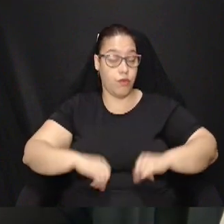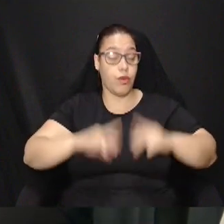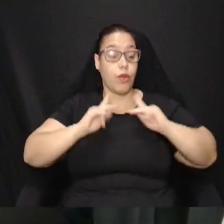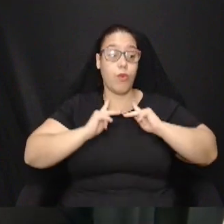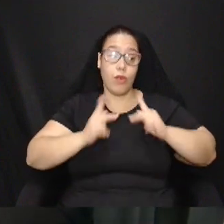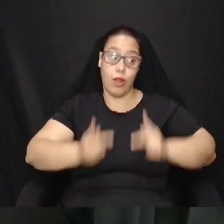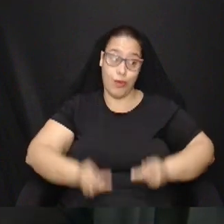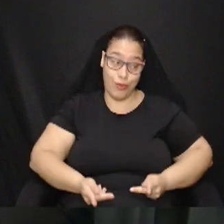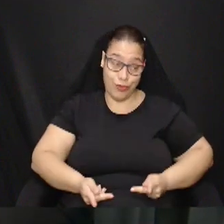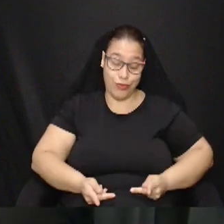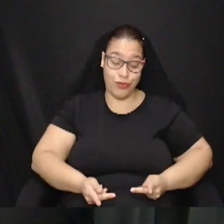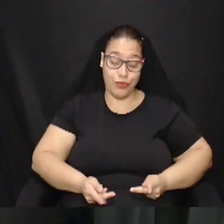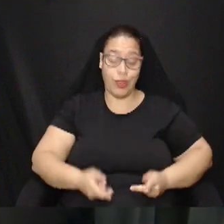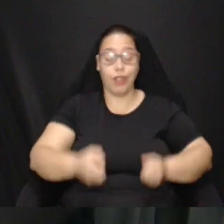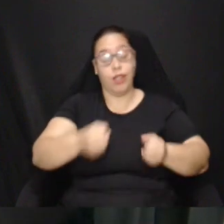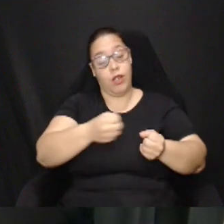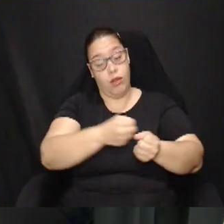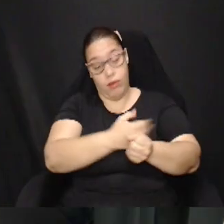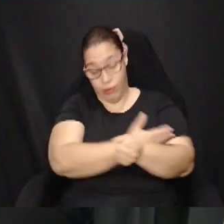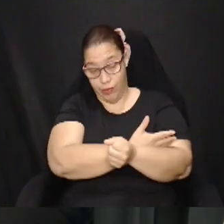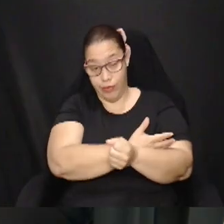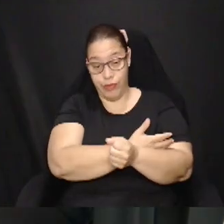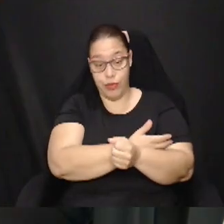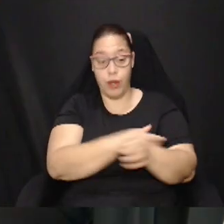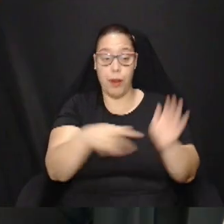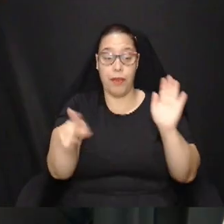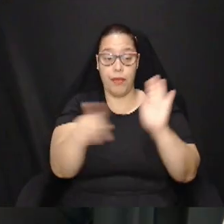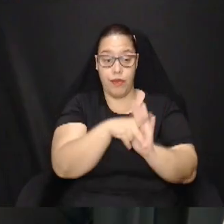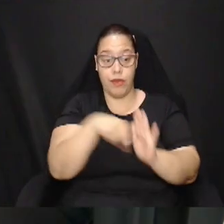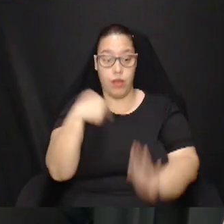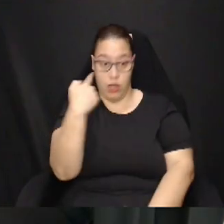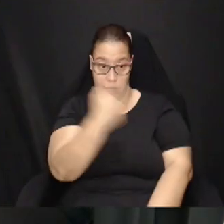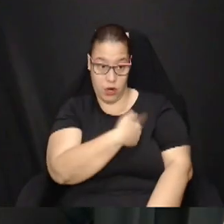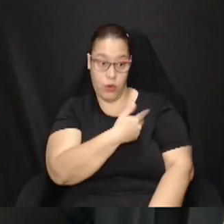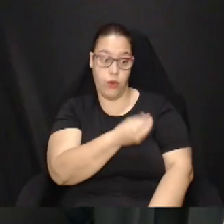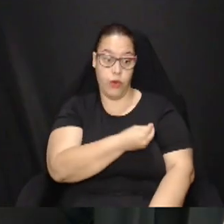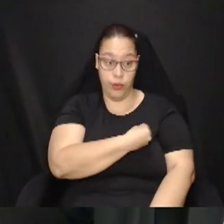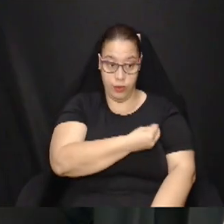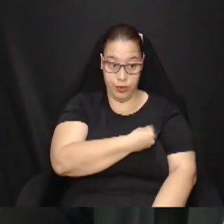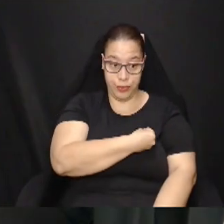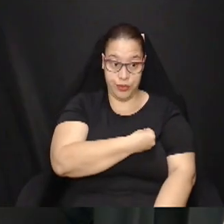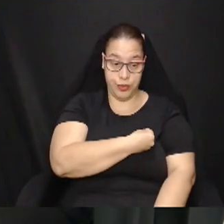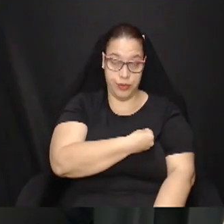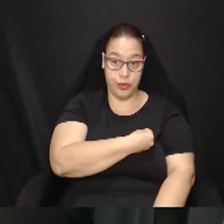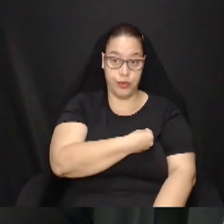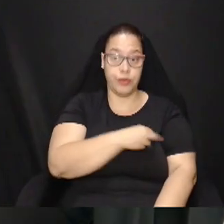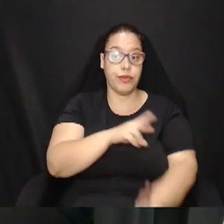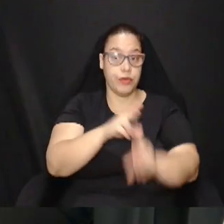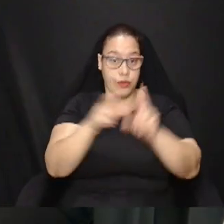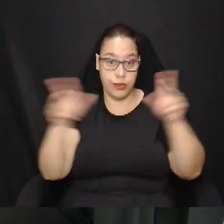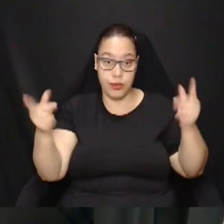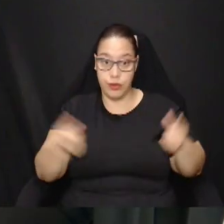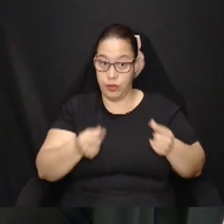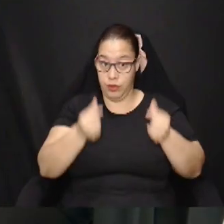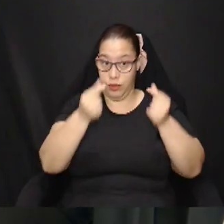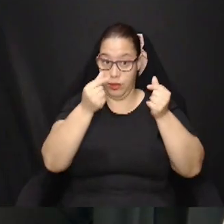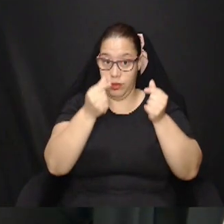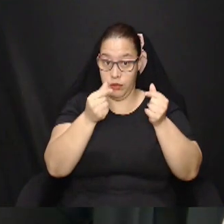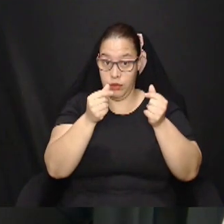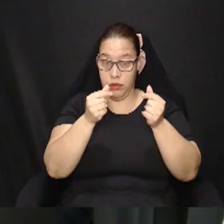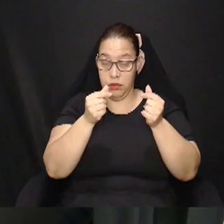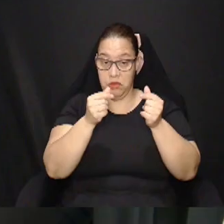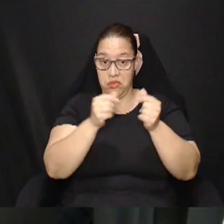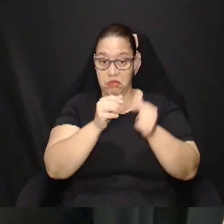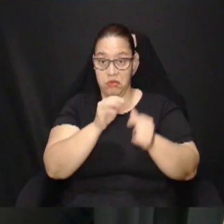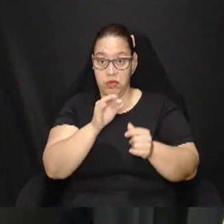processos emocionais que são muito próprios da nossa existência. Então, ainda que existam as diferenças econômicas e os recortes